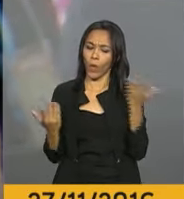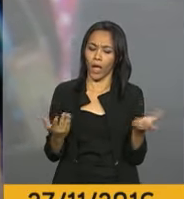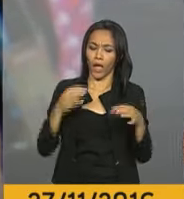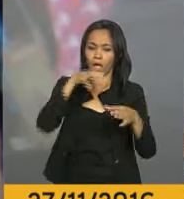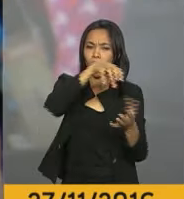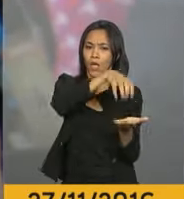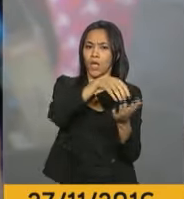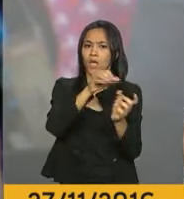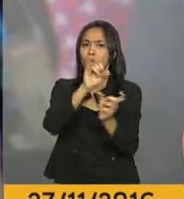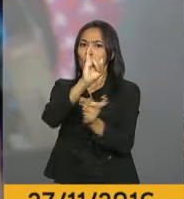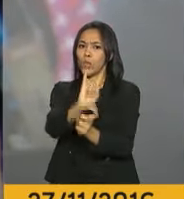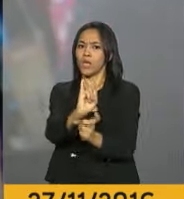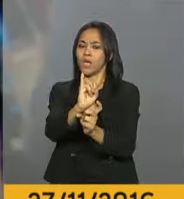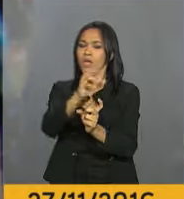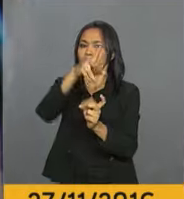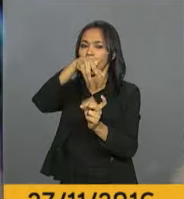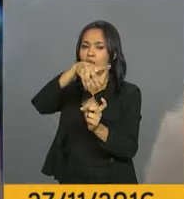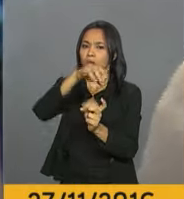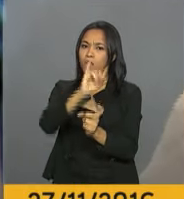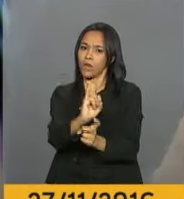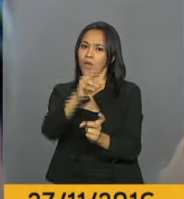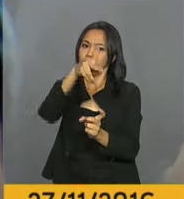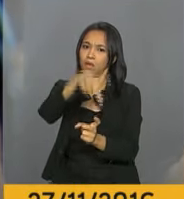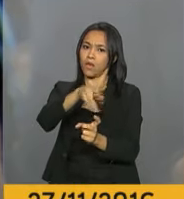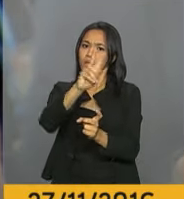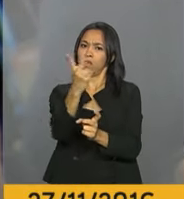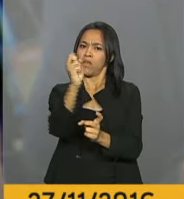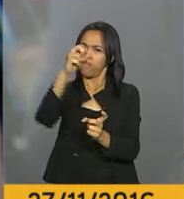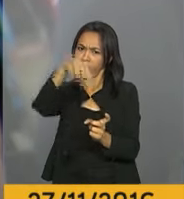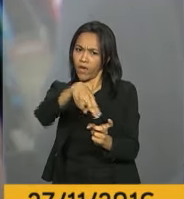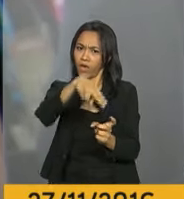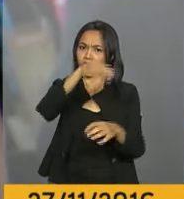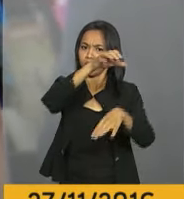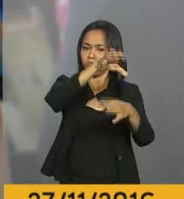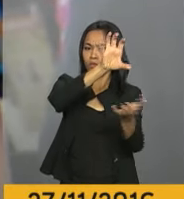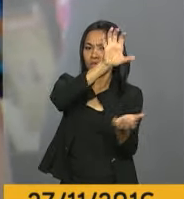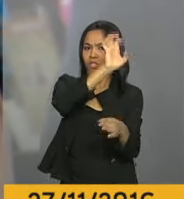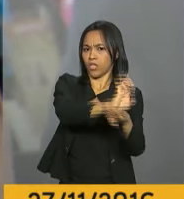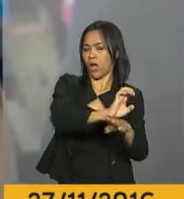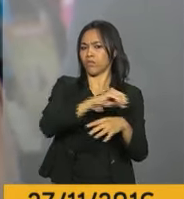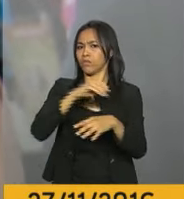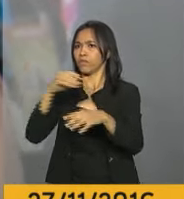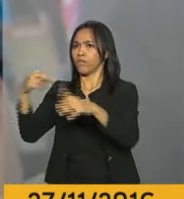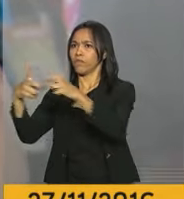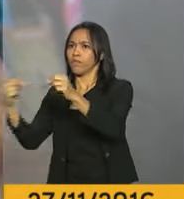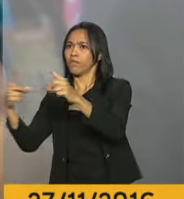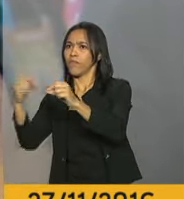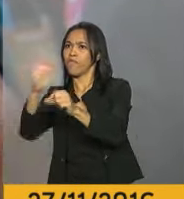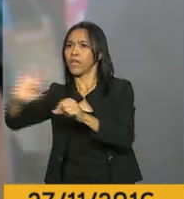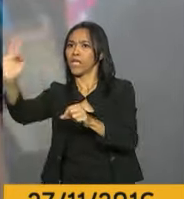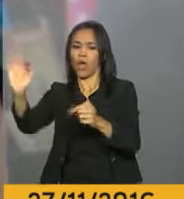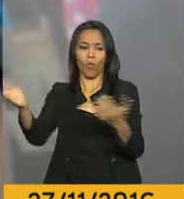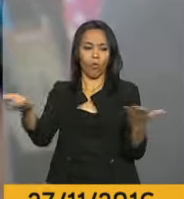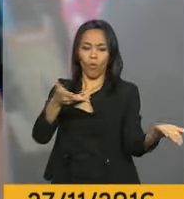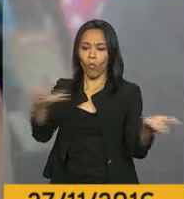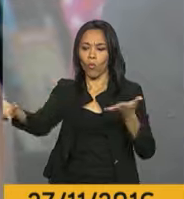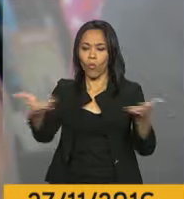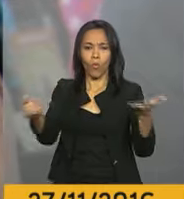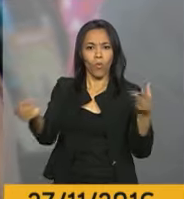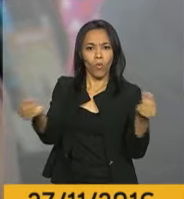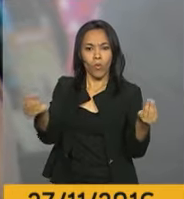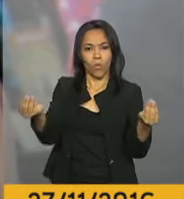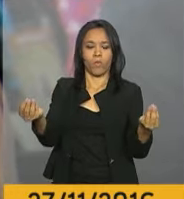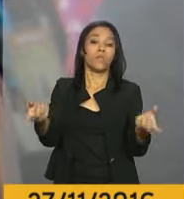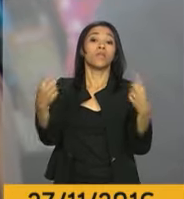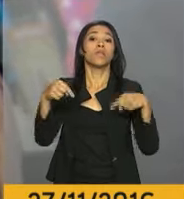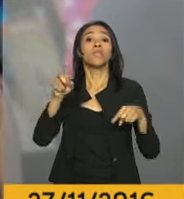só, hierarquicamente, o IFAM nacional teria hierarquia sobre o IFAM estadual, então não haveria um conflito aí de órgãos para ser dirimido. E, por outro lado, o